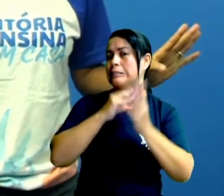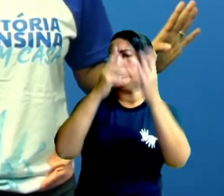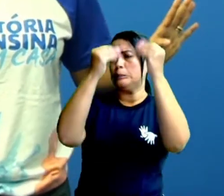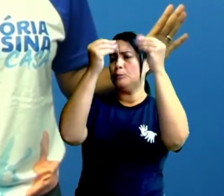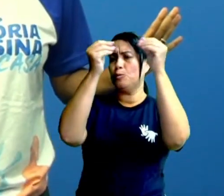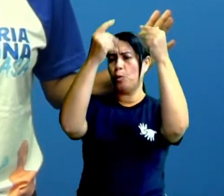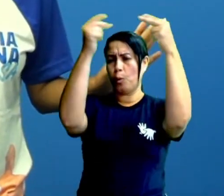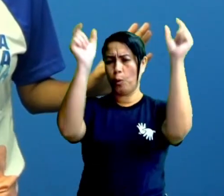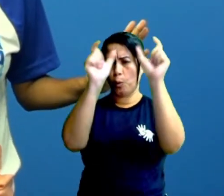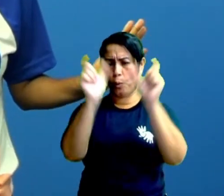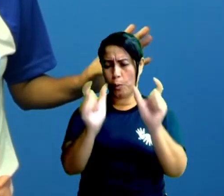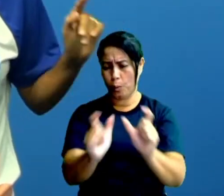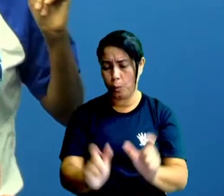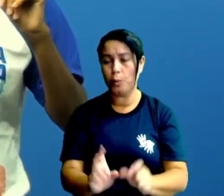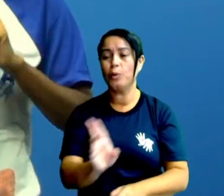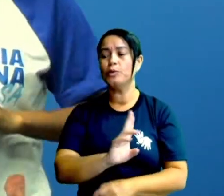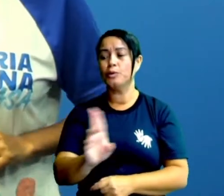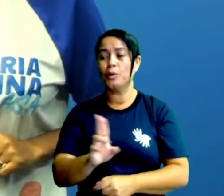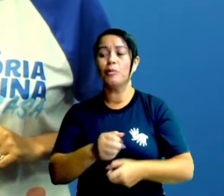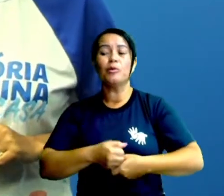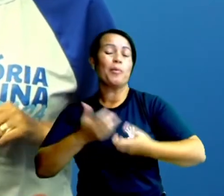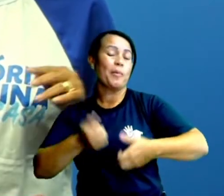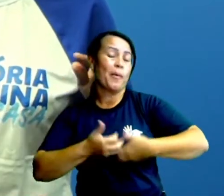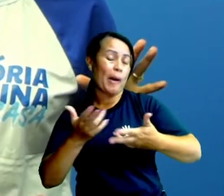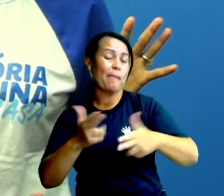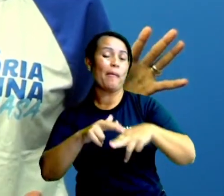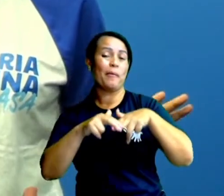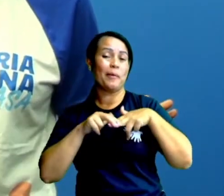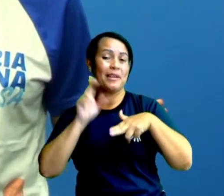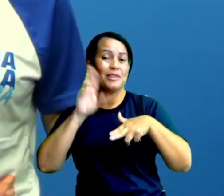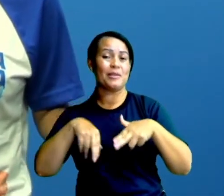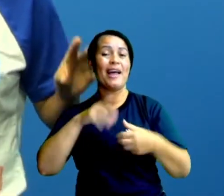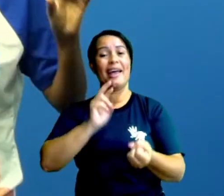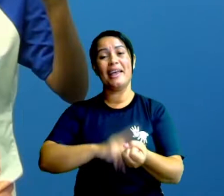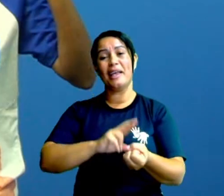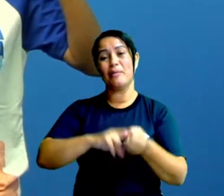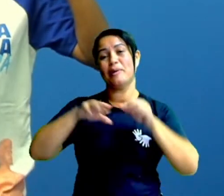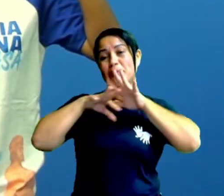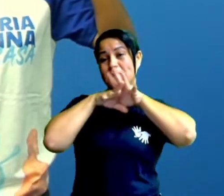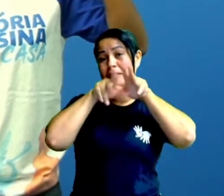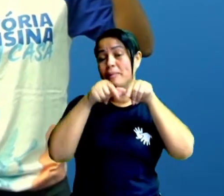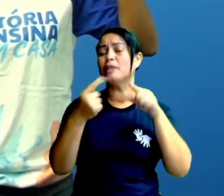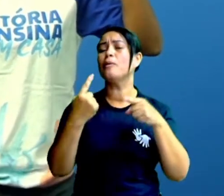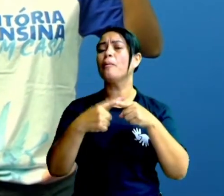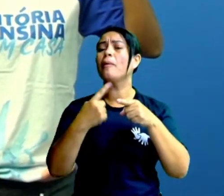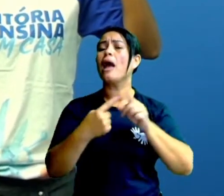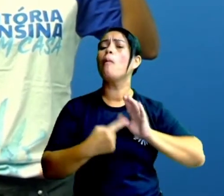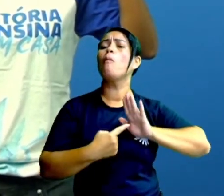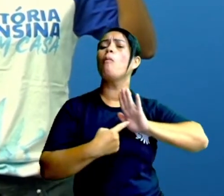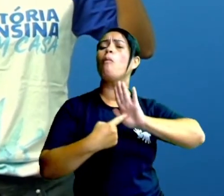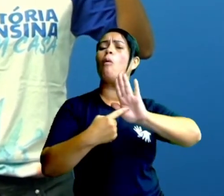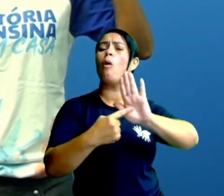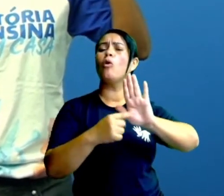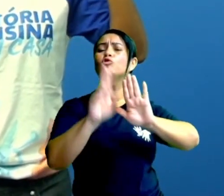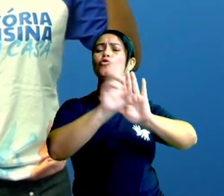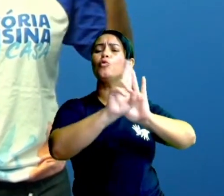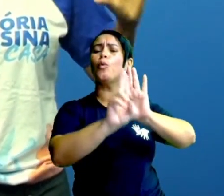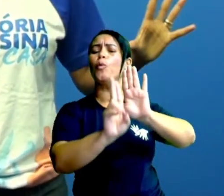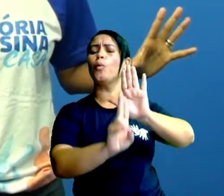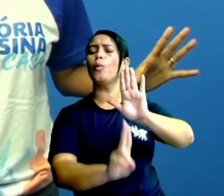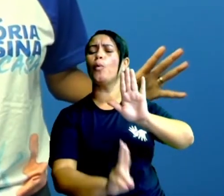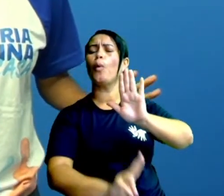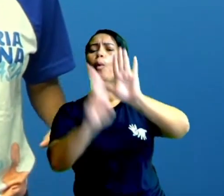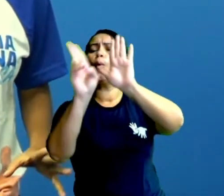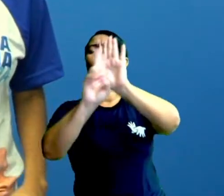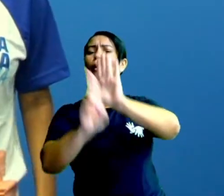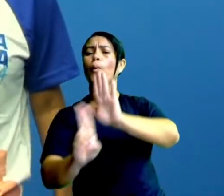nesse poema que eu olhei para vocês por isso que o nome dele é rima dos bichos O que ele traz o vários